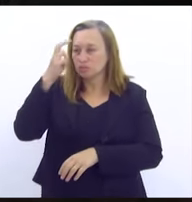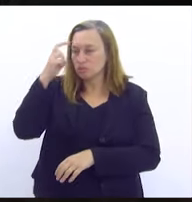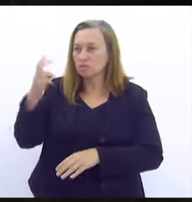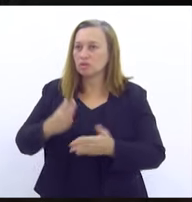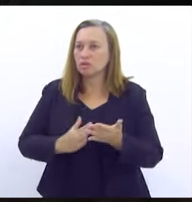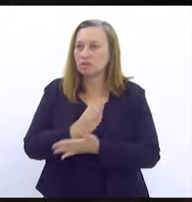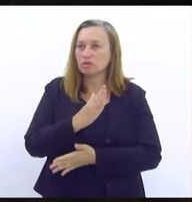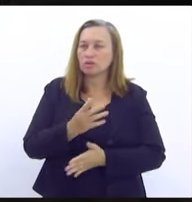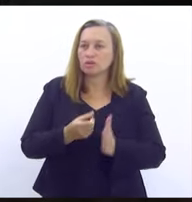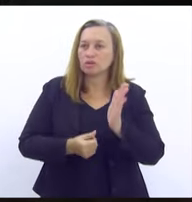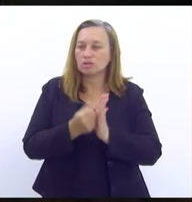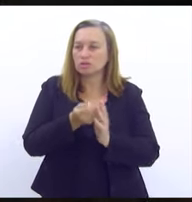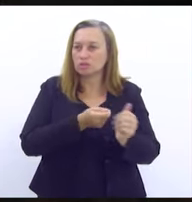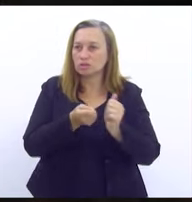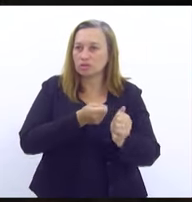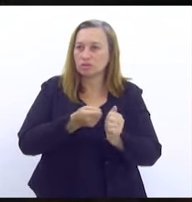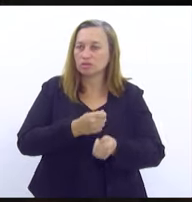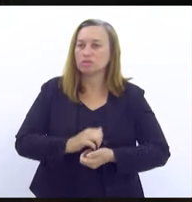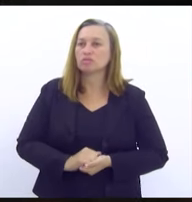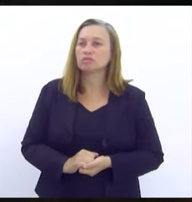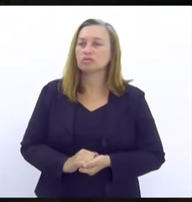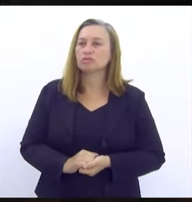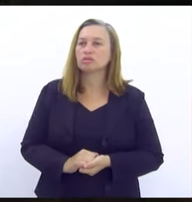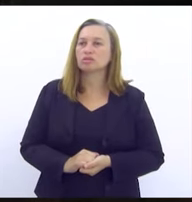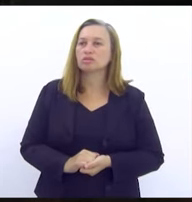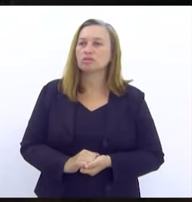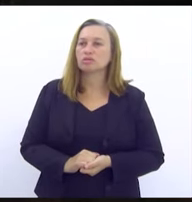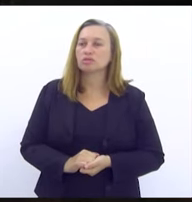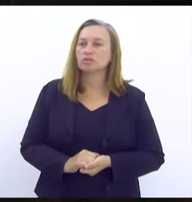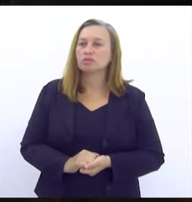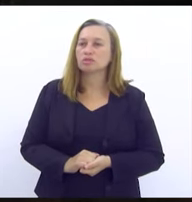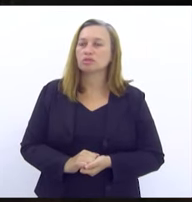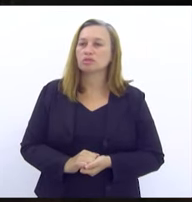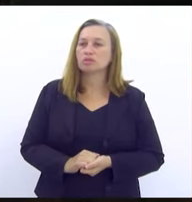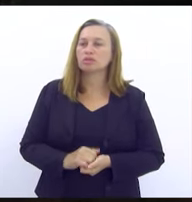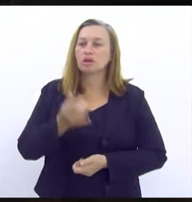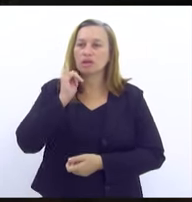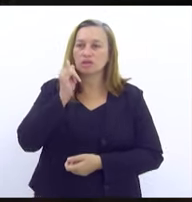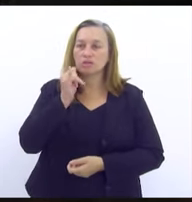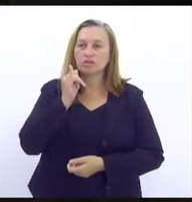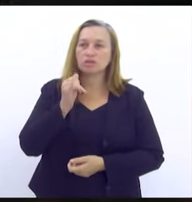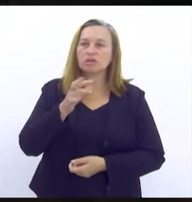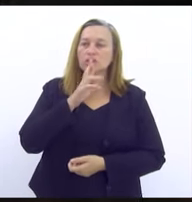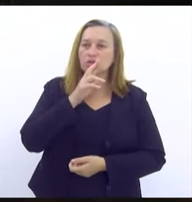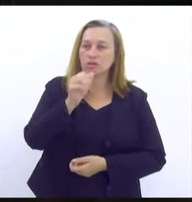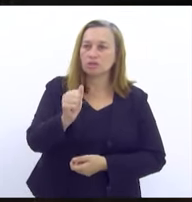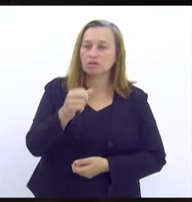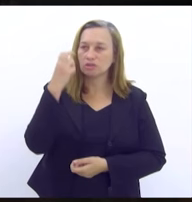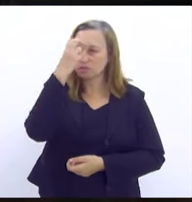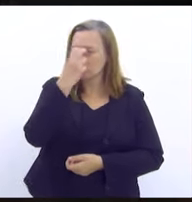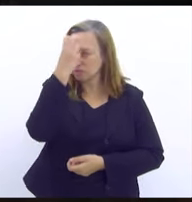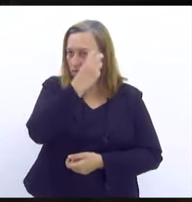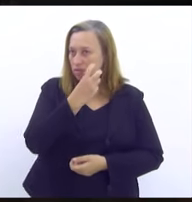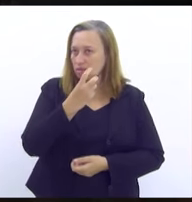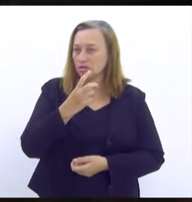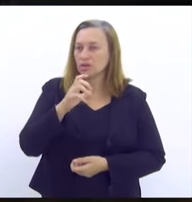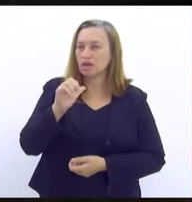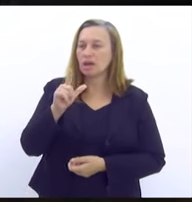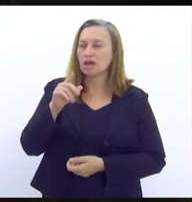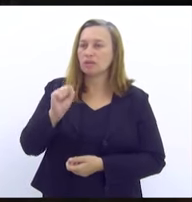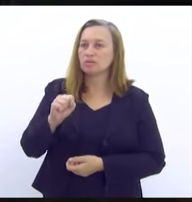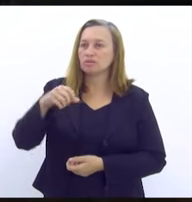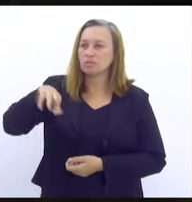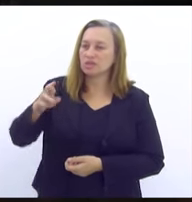favorável, orçamento, fiscalização financeira e controle favorável. Relatores, deputado Rodrigo Amorim, Verônica Lima e Carlos